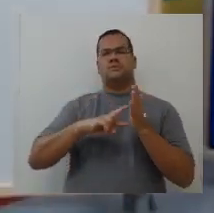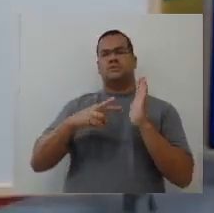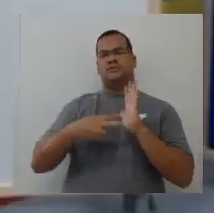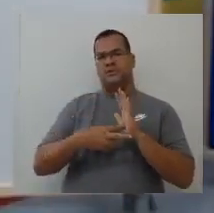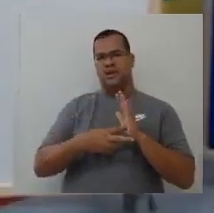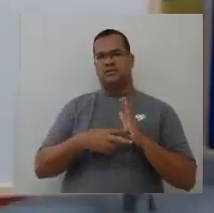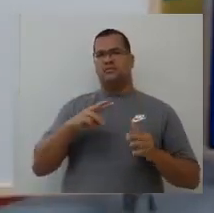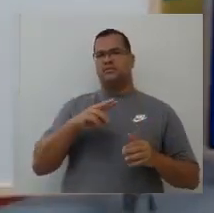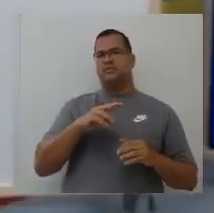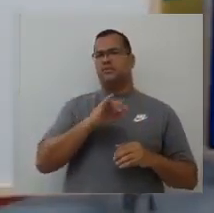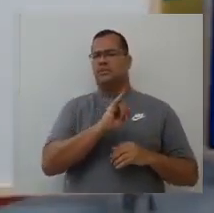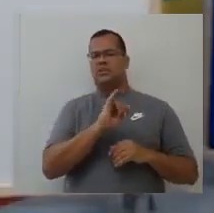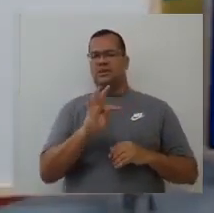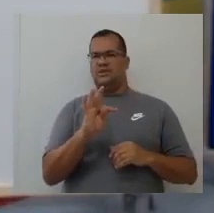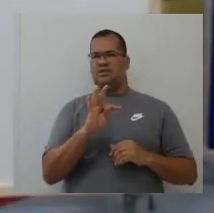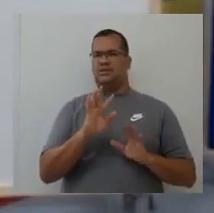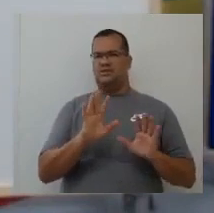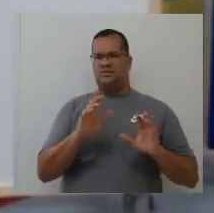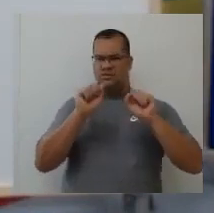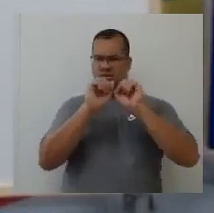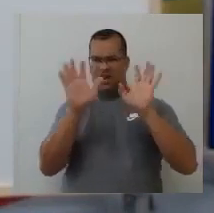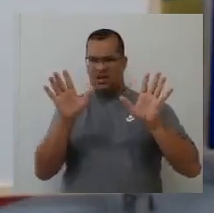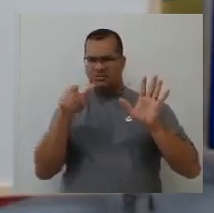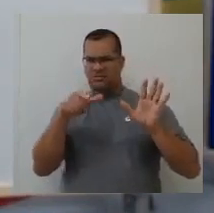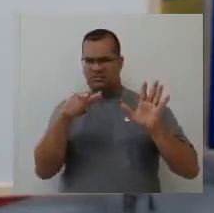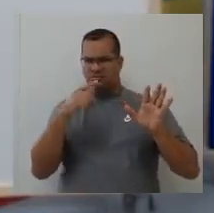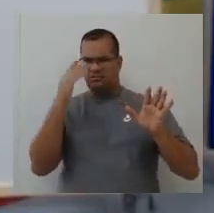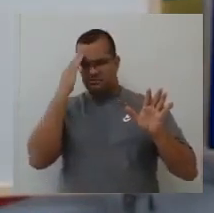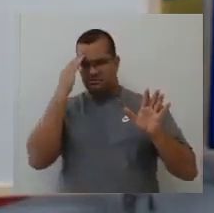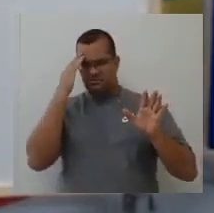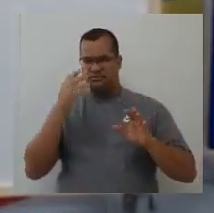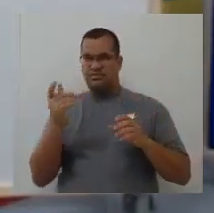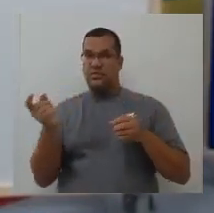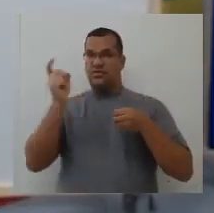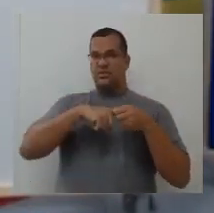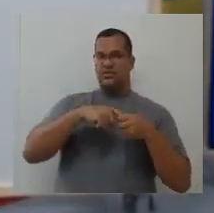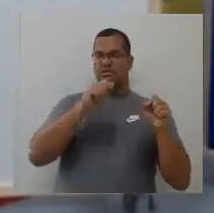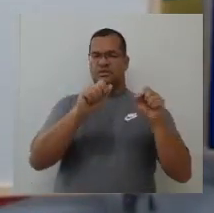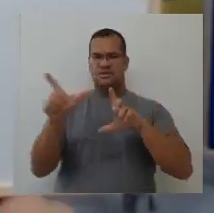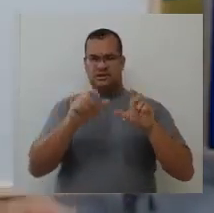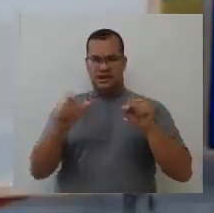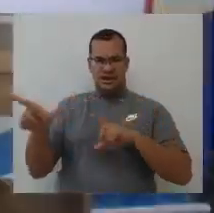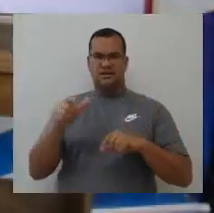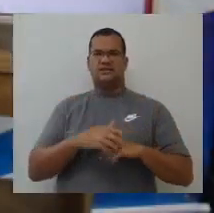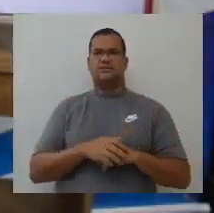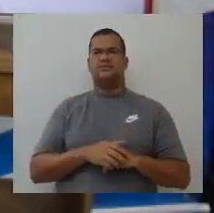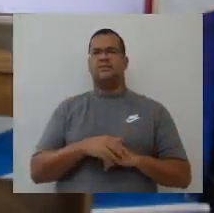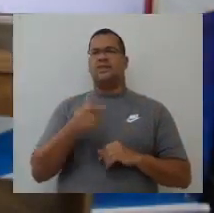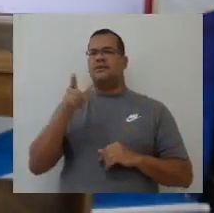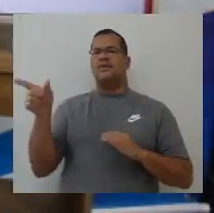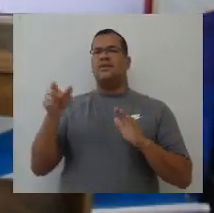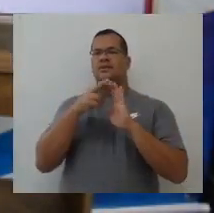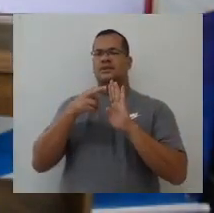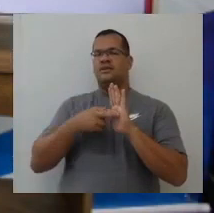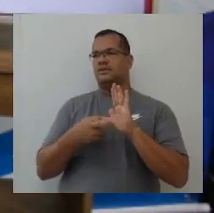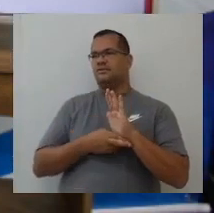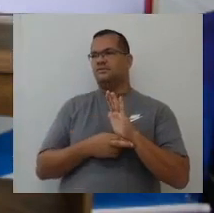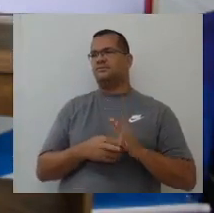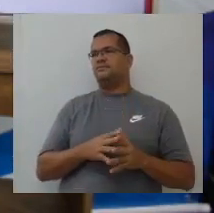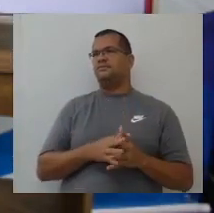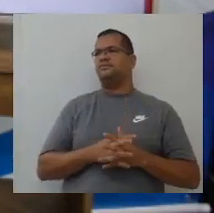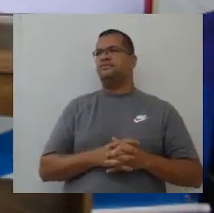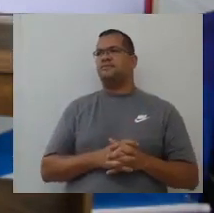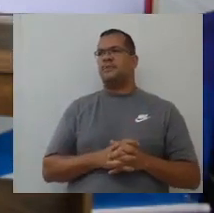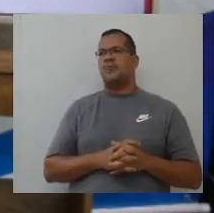it. Acho que ficou claro isso aqui. Vamos retornar lá para os slides para a gente ver algumas outras regras, tá certo? Então,